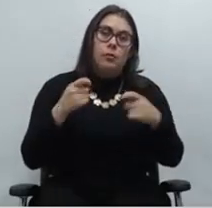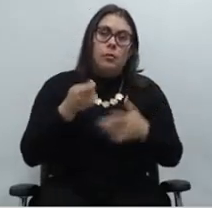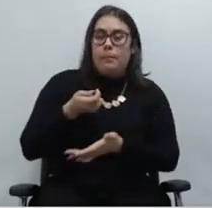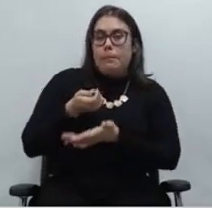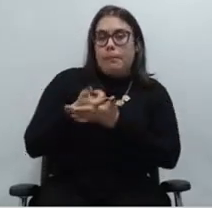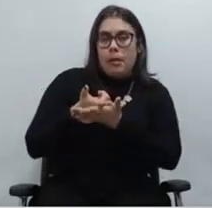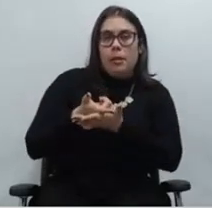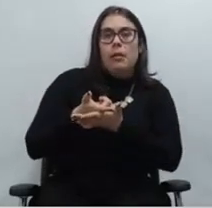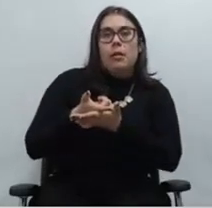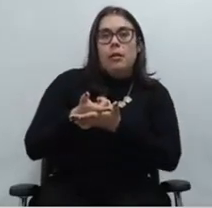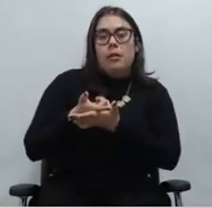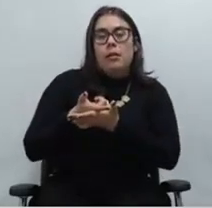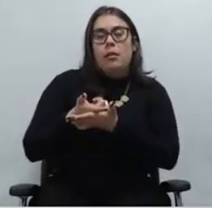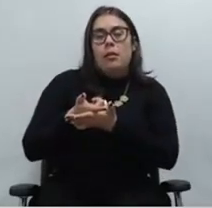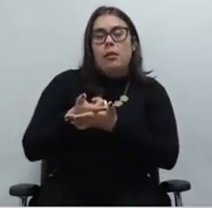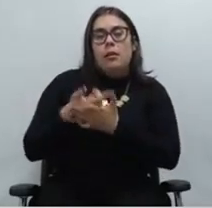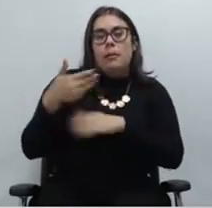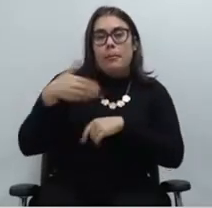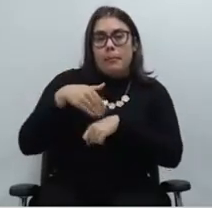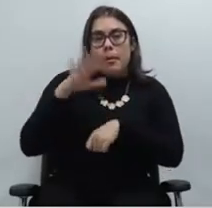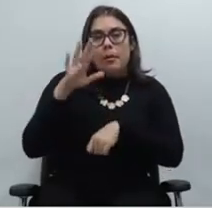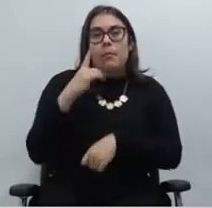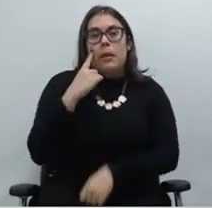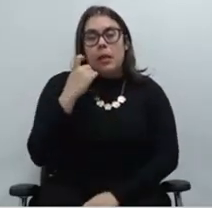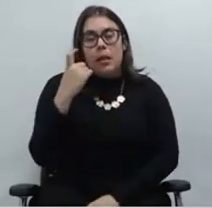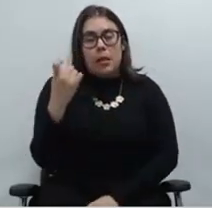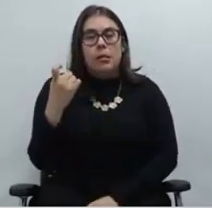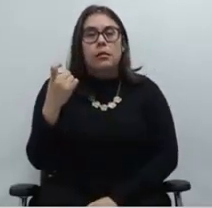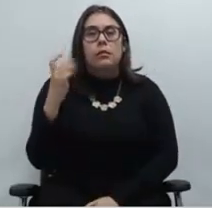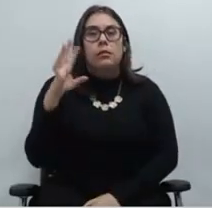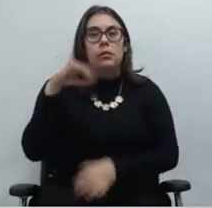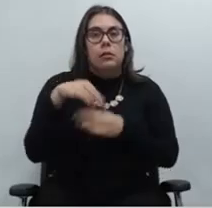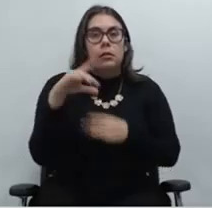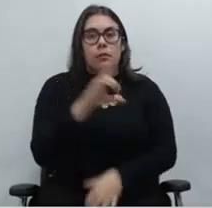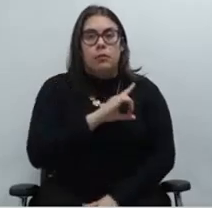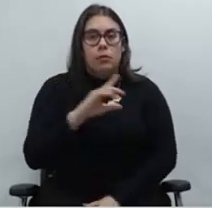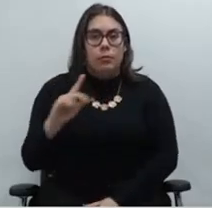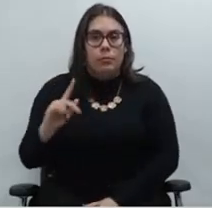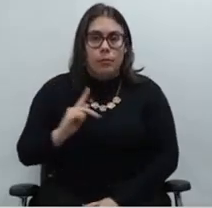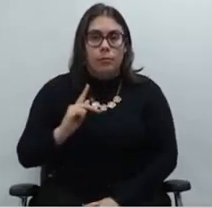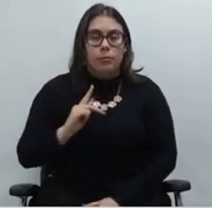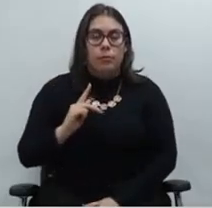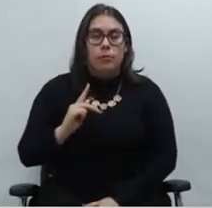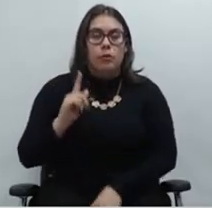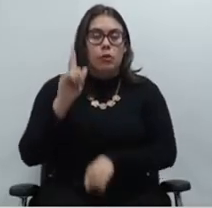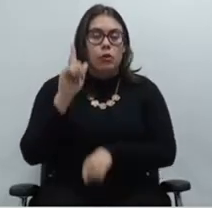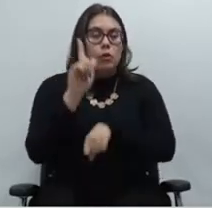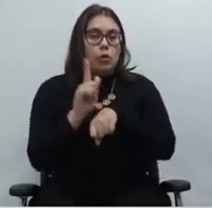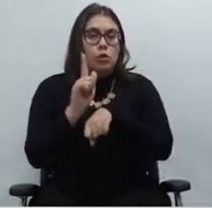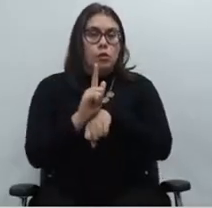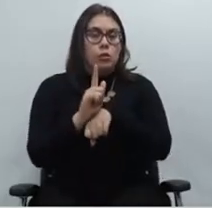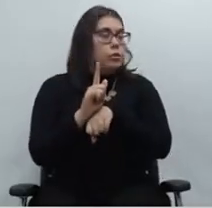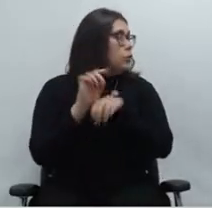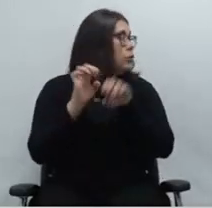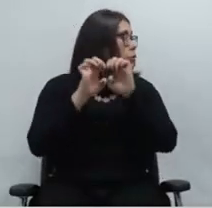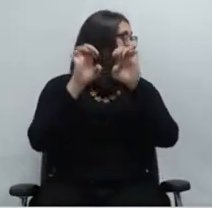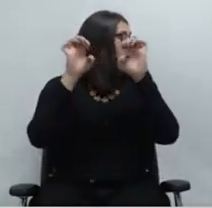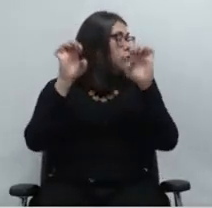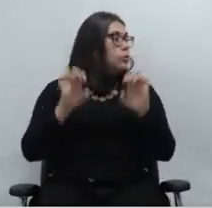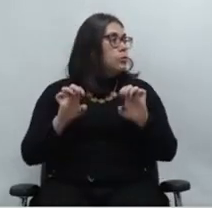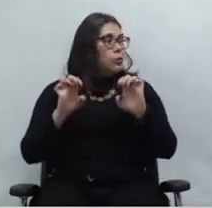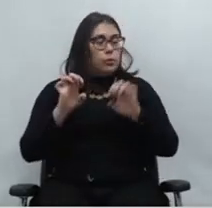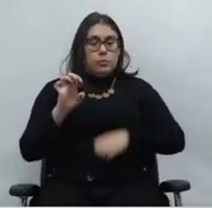de torná-lo mais atrativo aos estudantes à experiência profissional da Defensoria Pública. Na gestão de infraestrutura, Passo agora